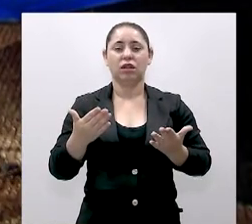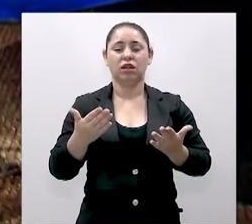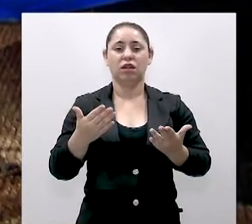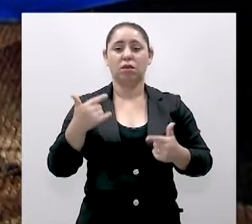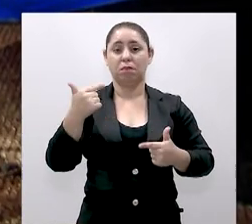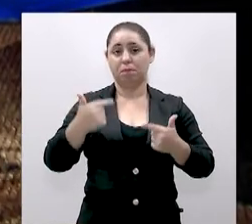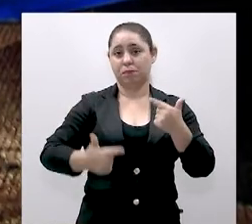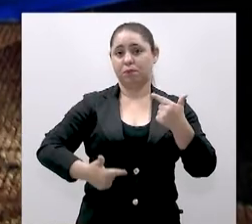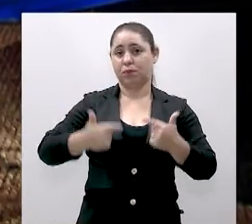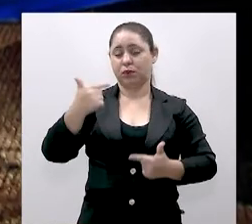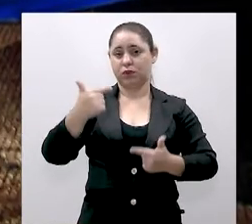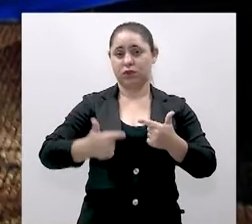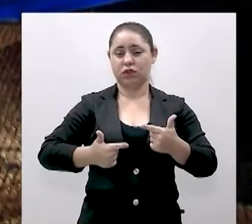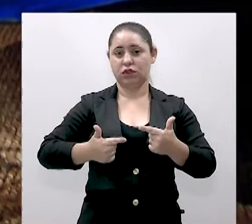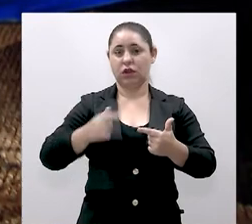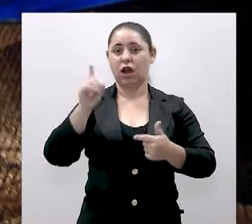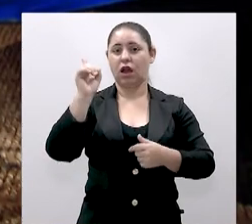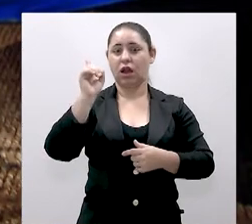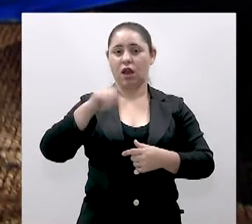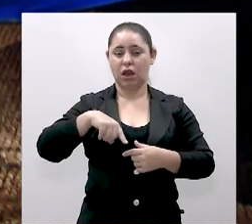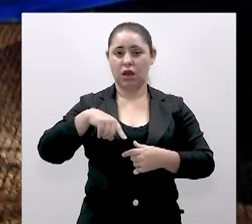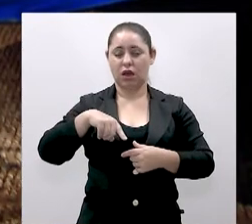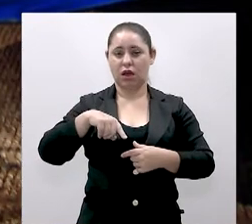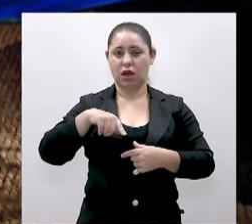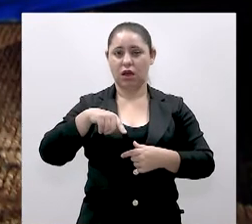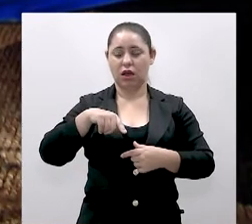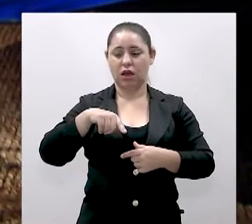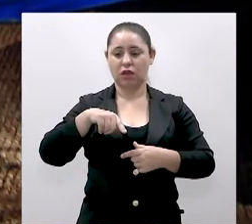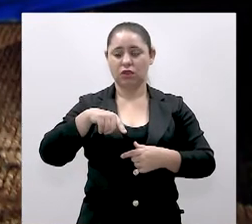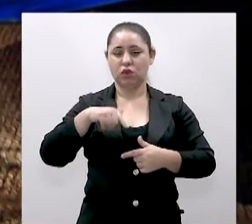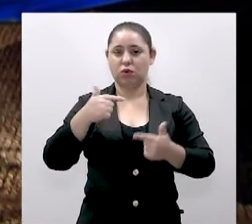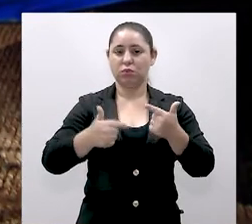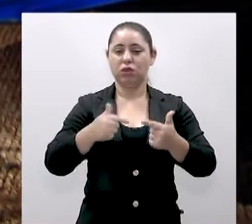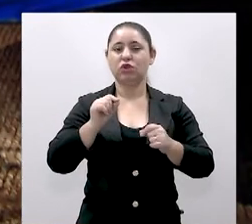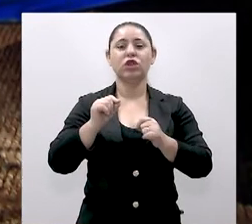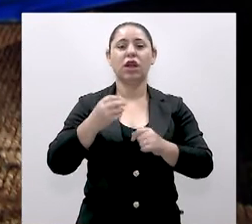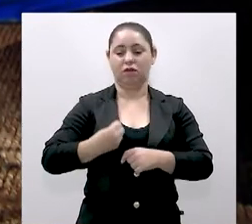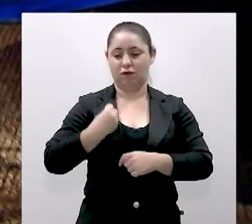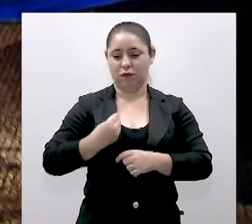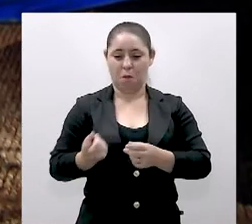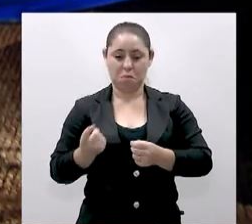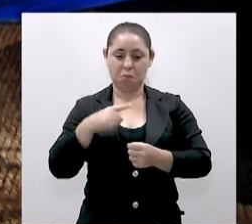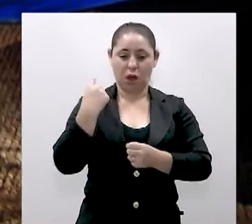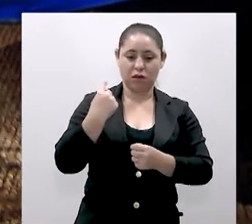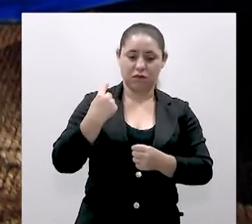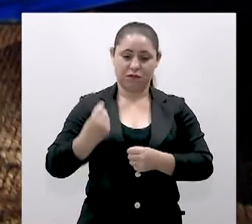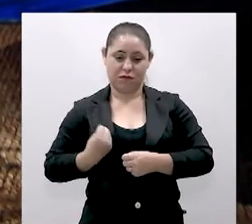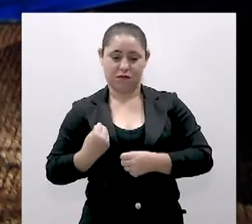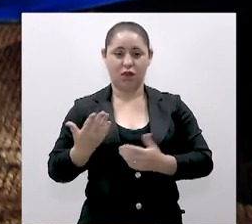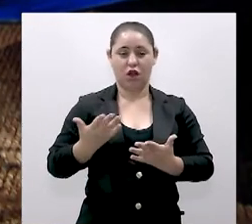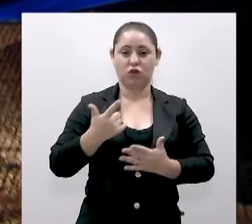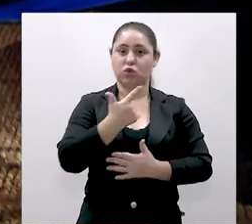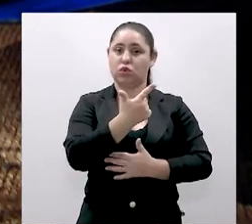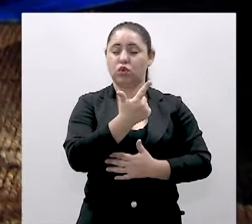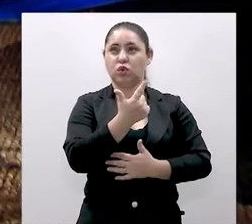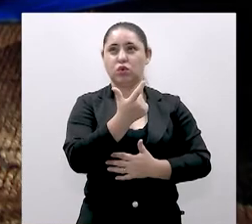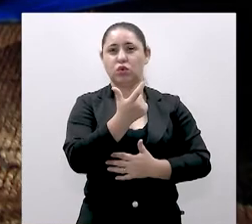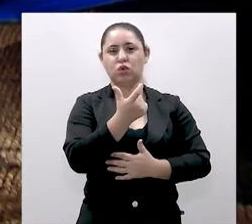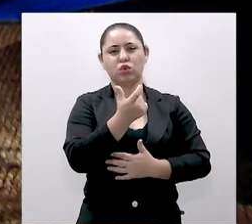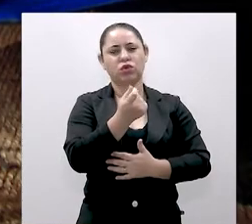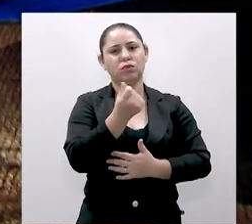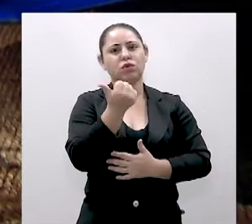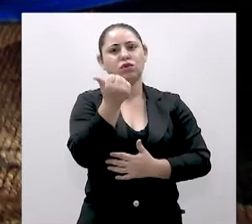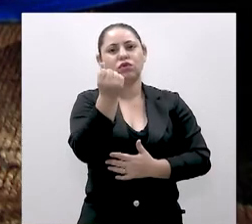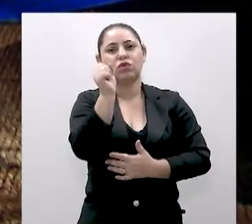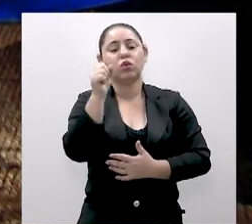tua a gente fala que a política eu nunca tive lá que a gente pode morrer e ressuscitar várias vezes ao velho liso falava isso muito e o senhor